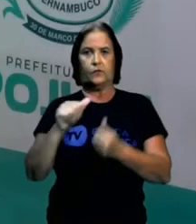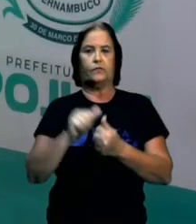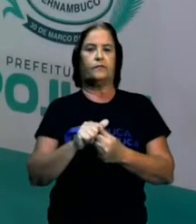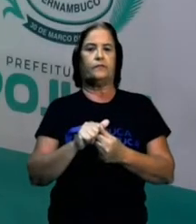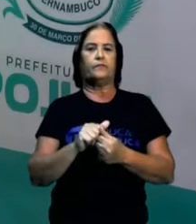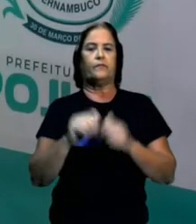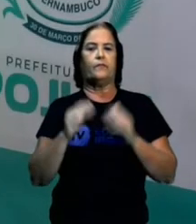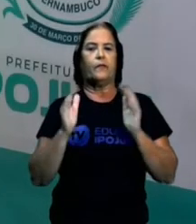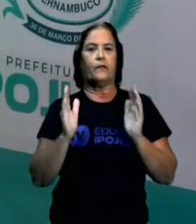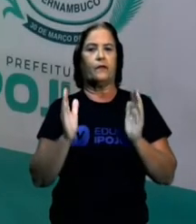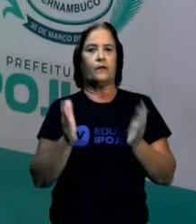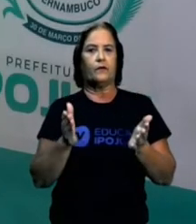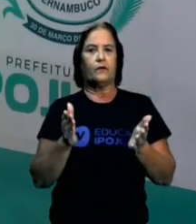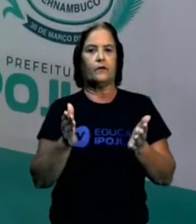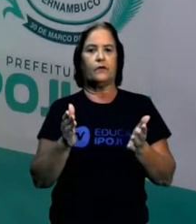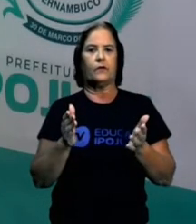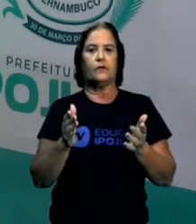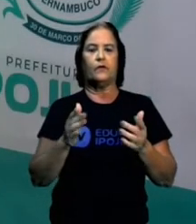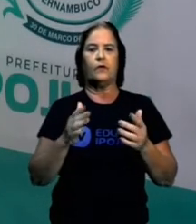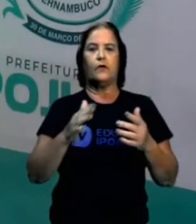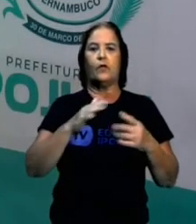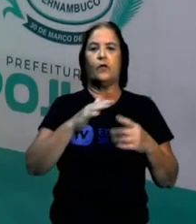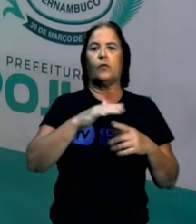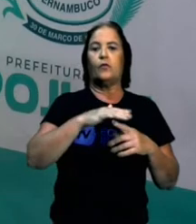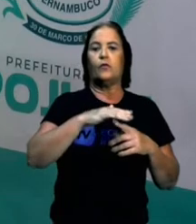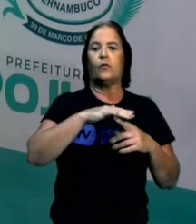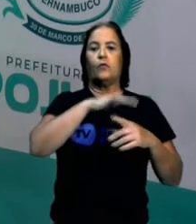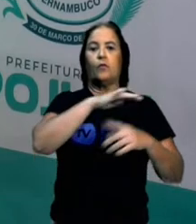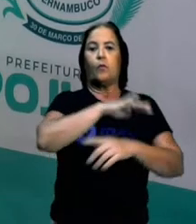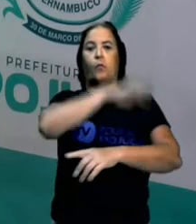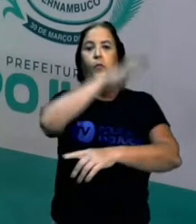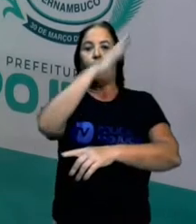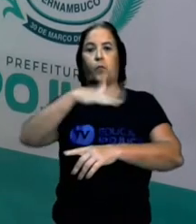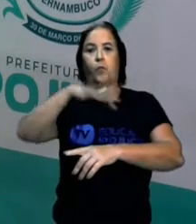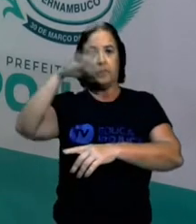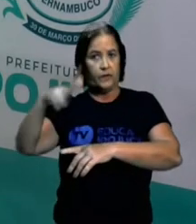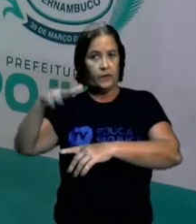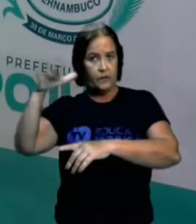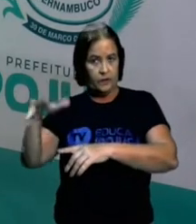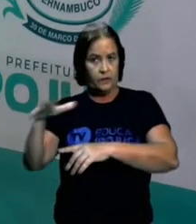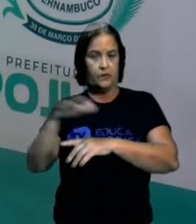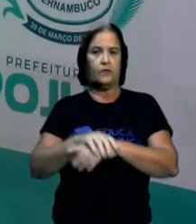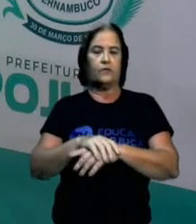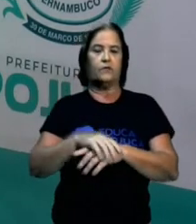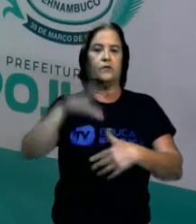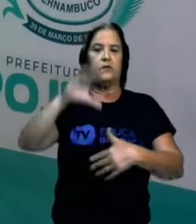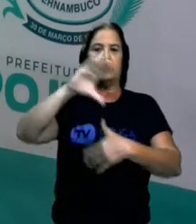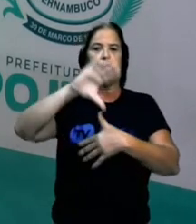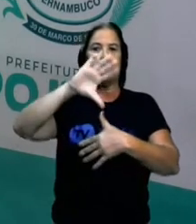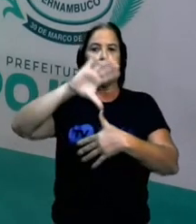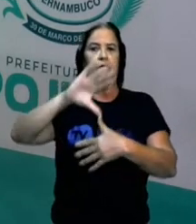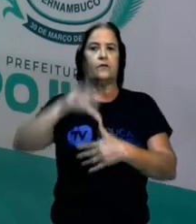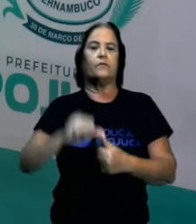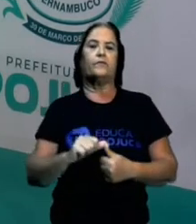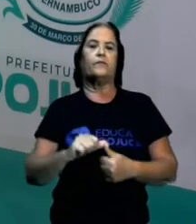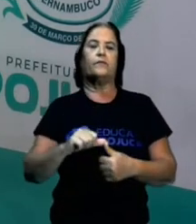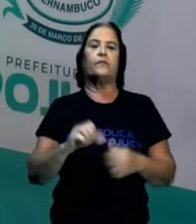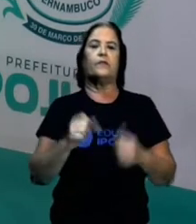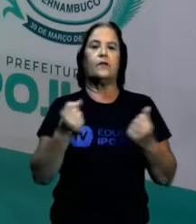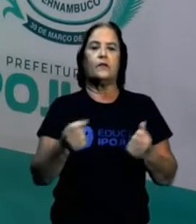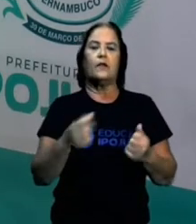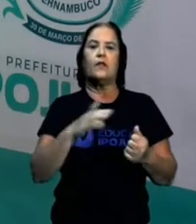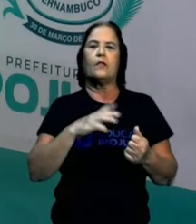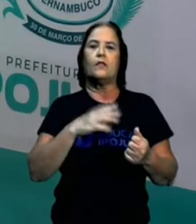Vamos falar agora do relevo do continente americano. Na América, destacam-se